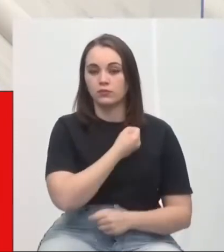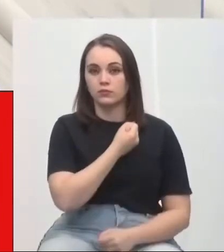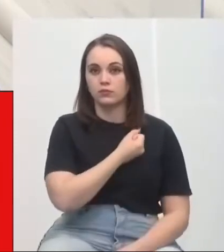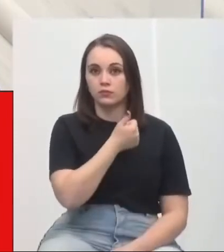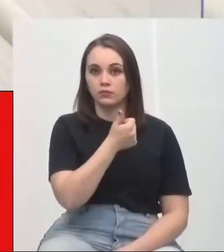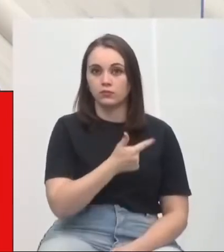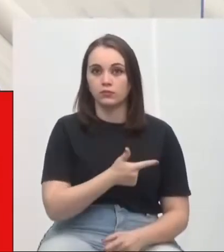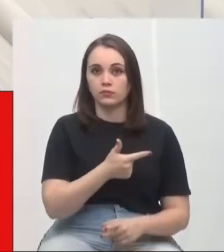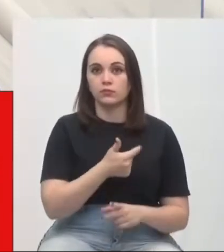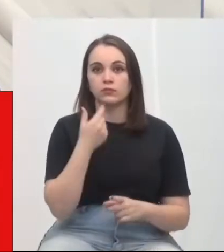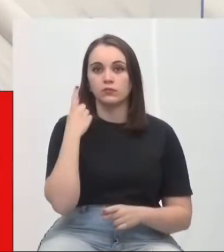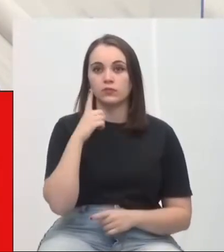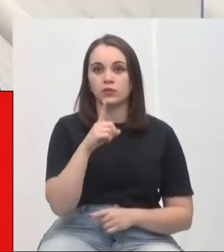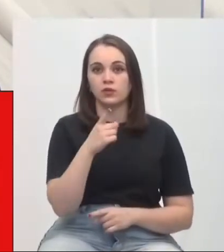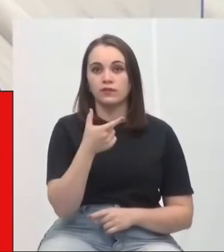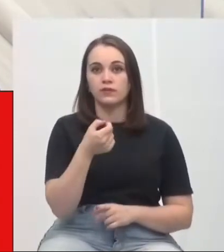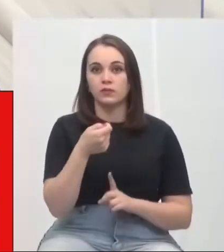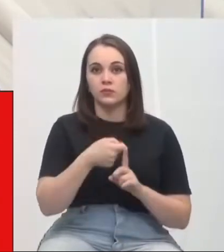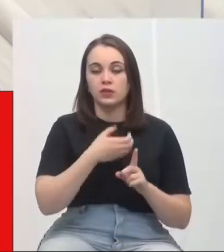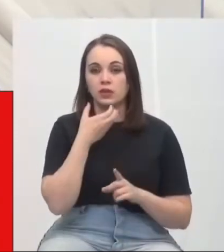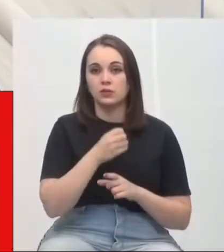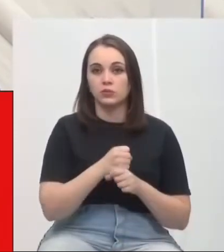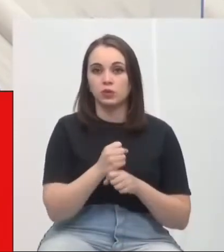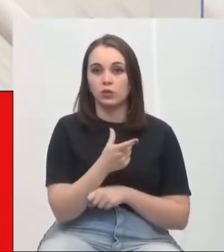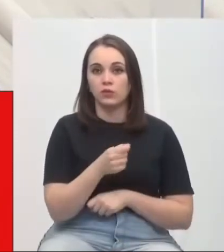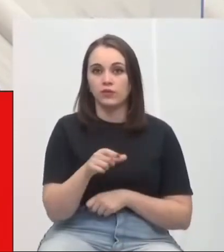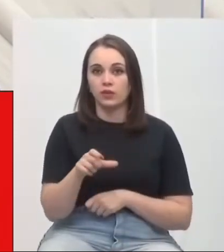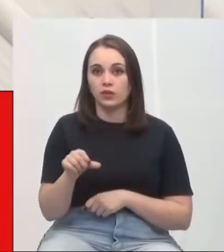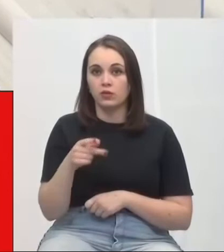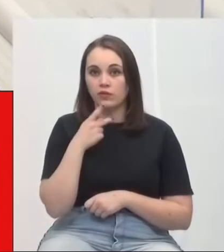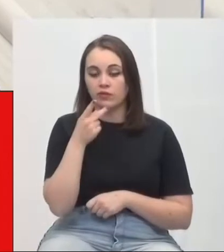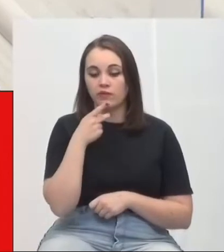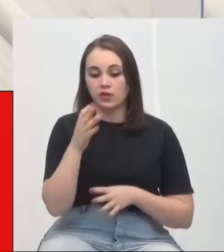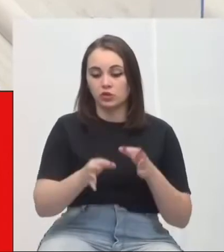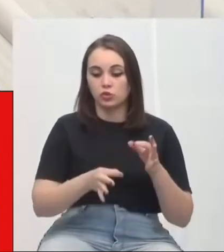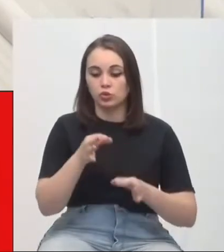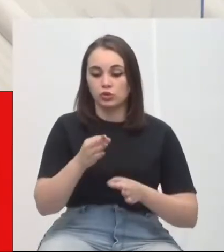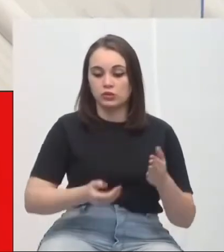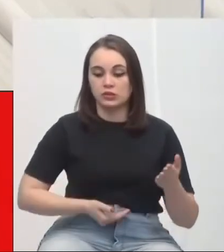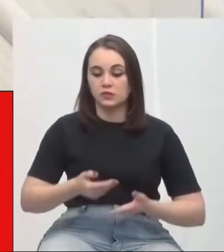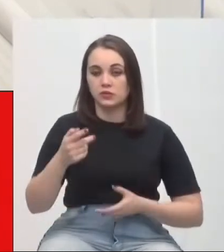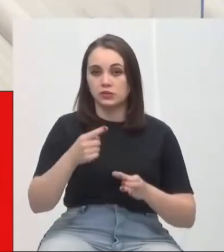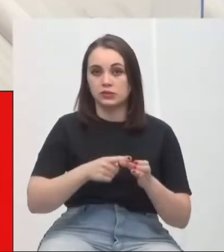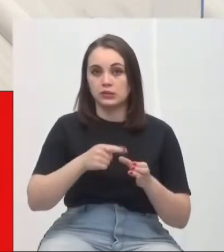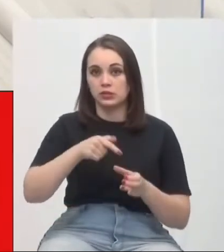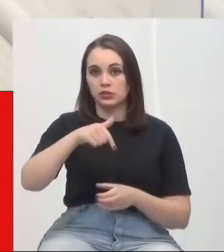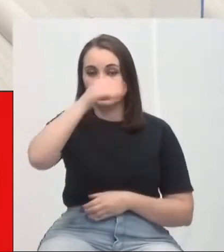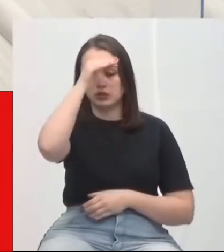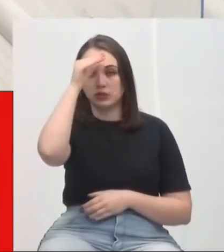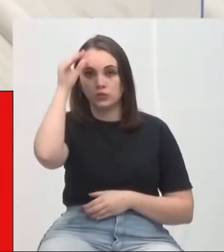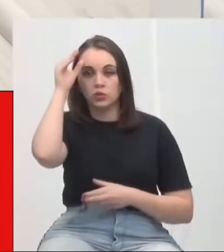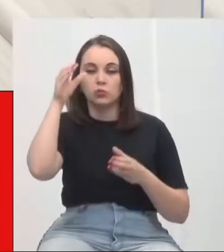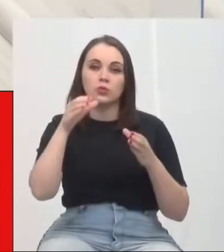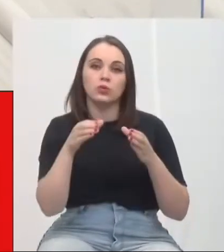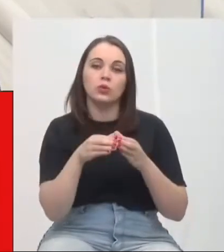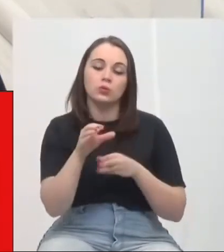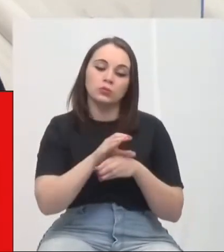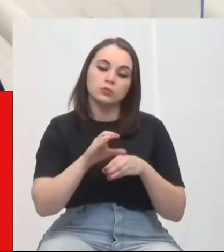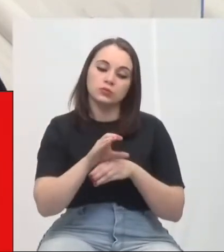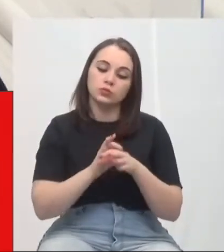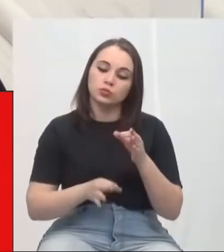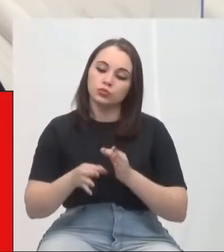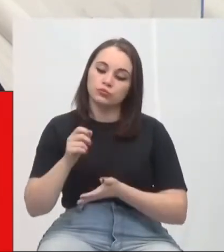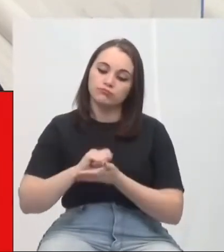de 20 de dezembro de 1999, que dispõe sobre o regime jurídico dos servidores municipais de Criciúma. A Comissão de Constituição, Justiça e